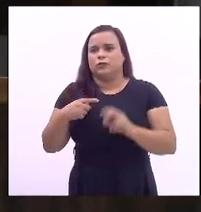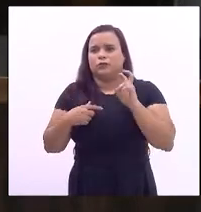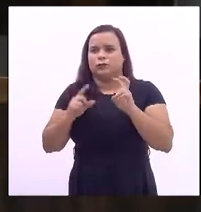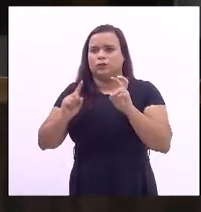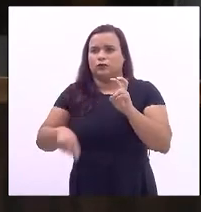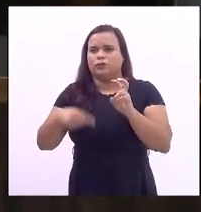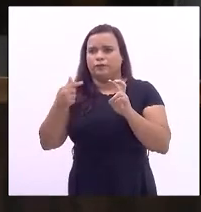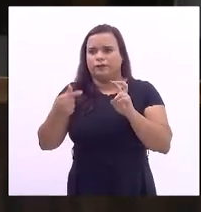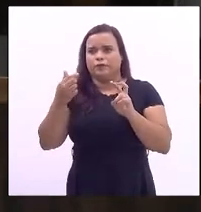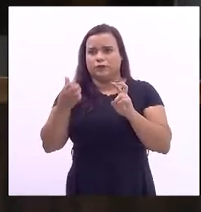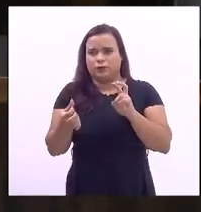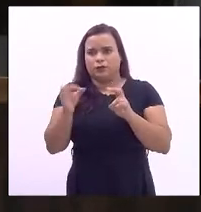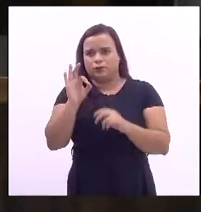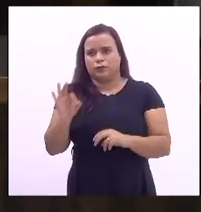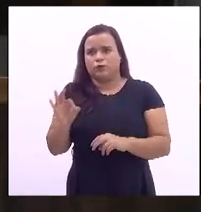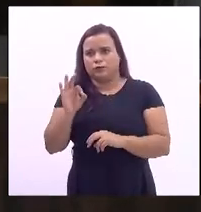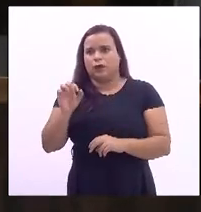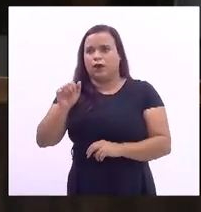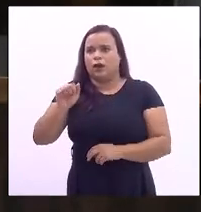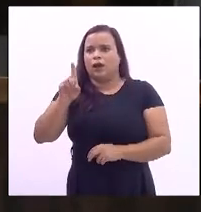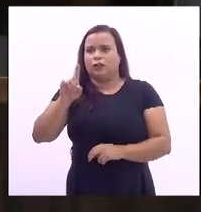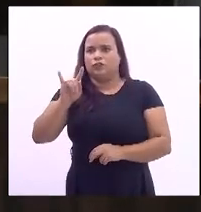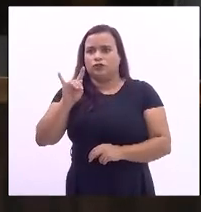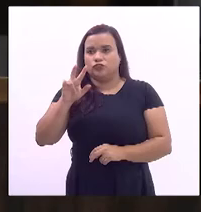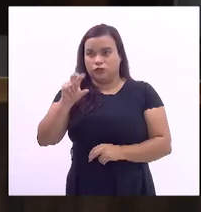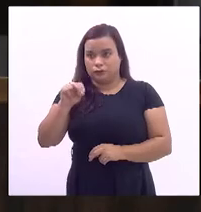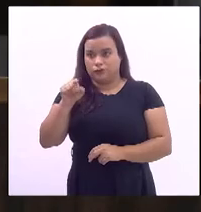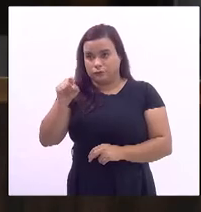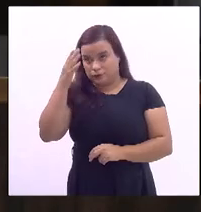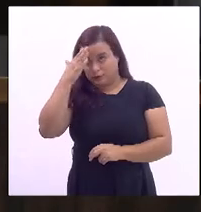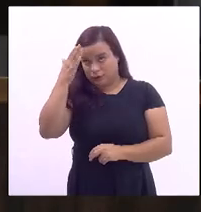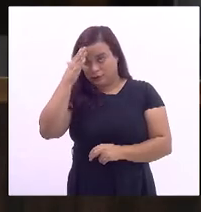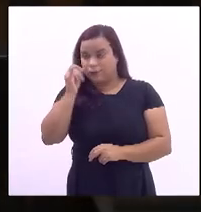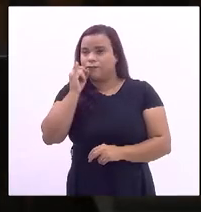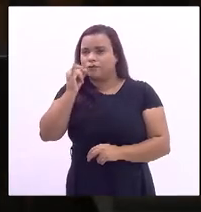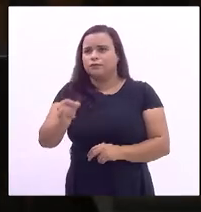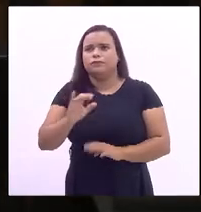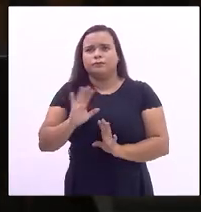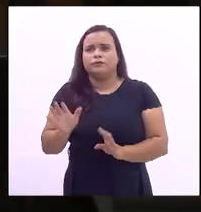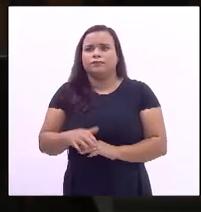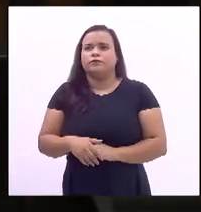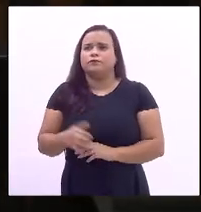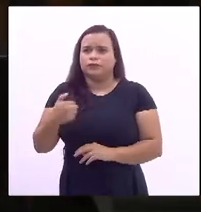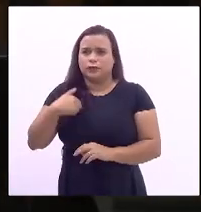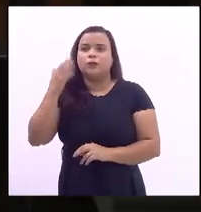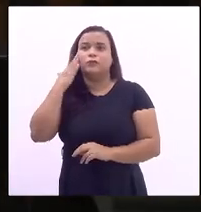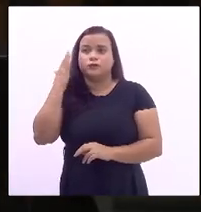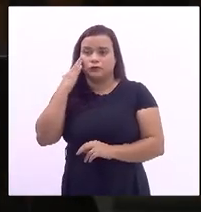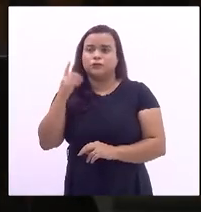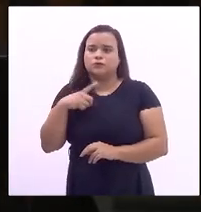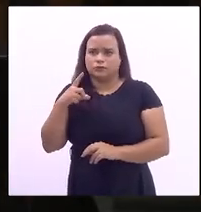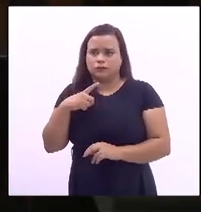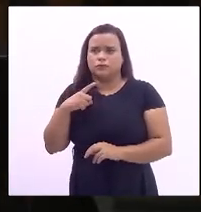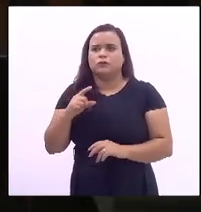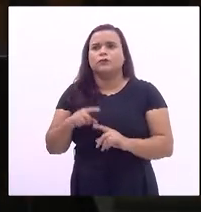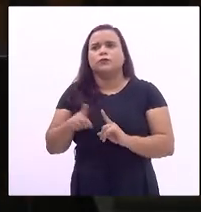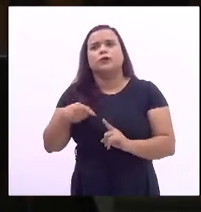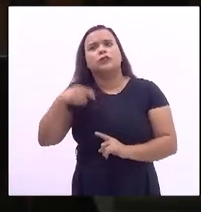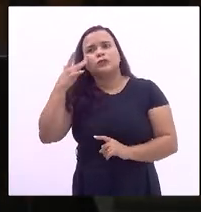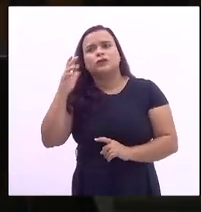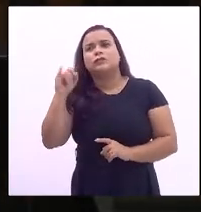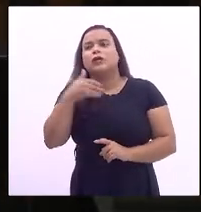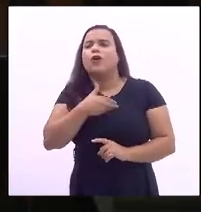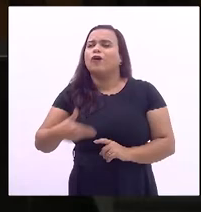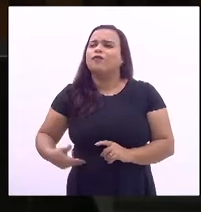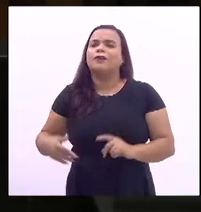5,76 por cento de aditivo assopra vossa excelência ter essa informação também presente eu tinha essa informação eu não sei se esse